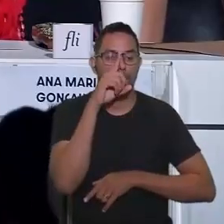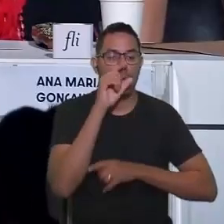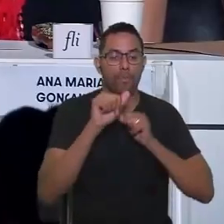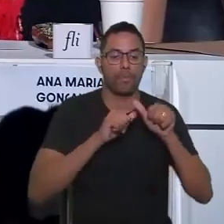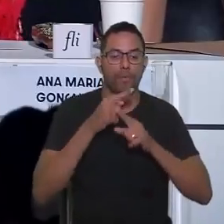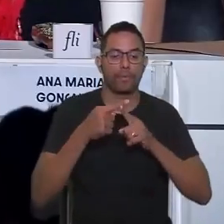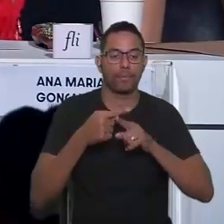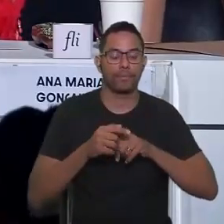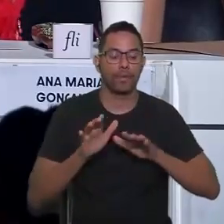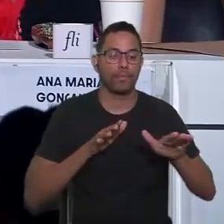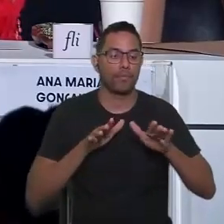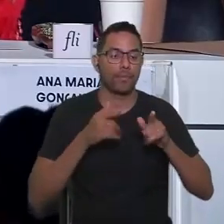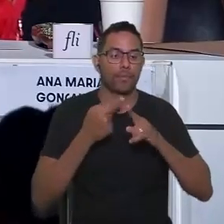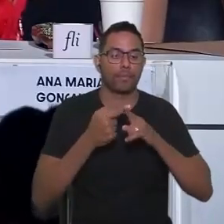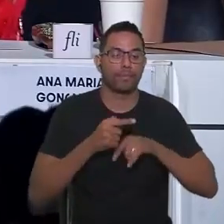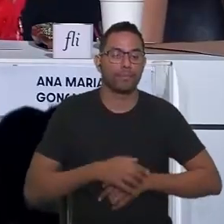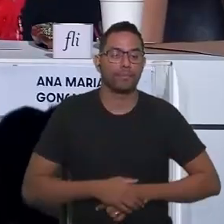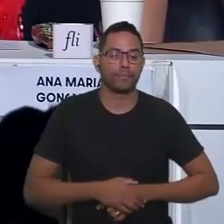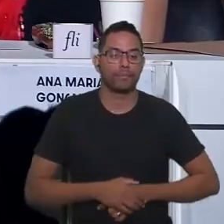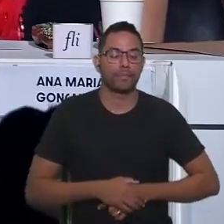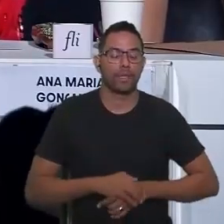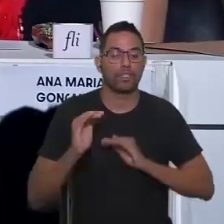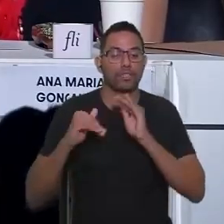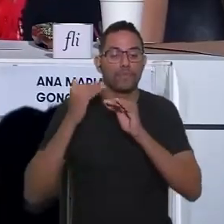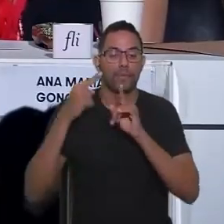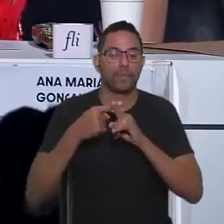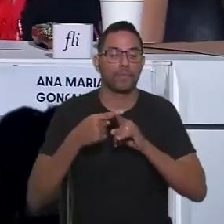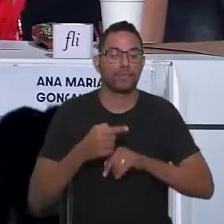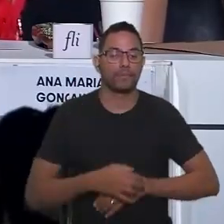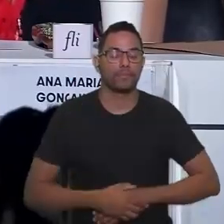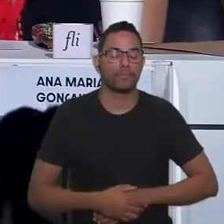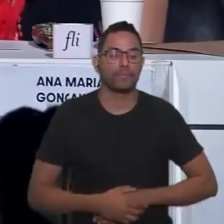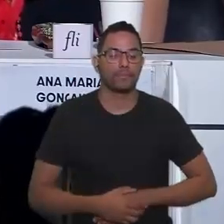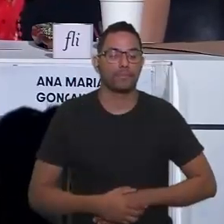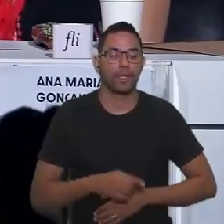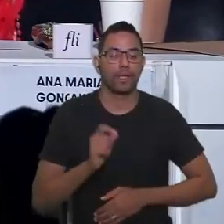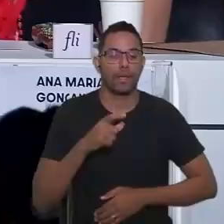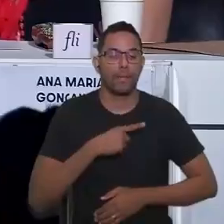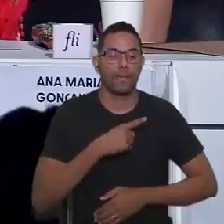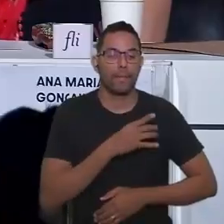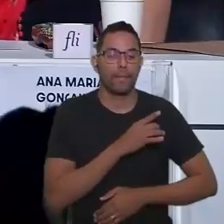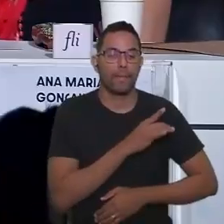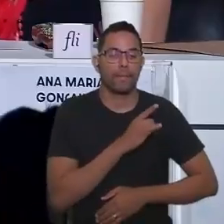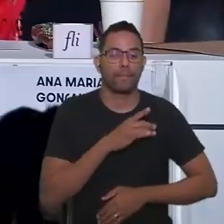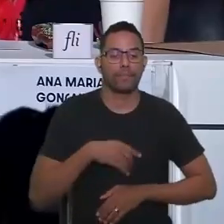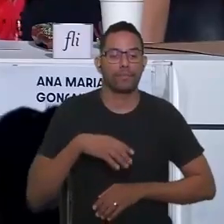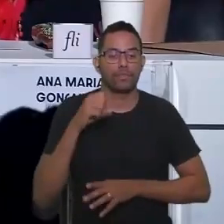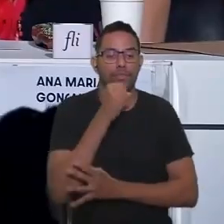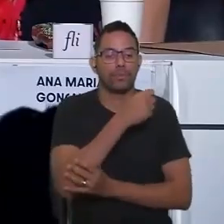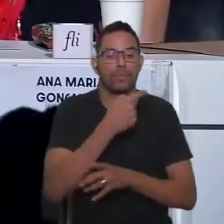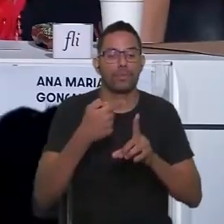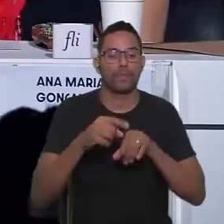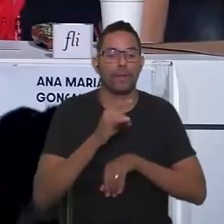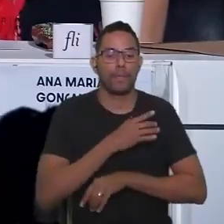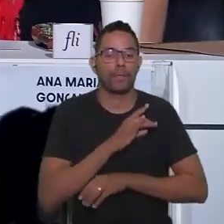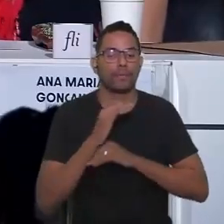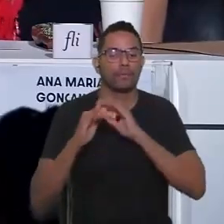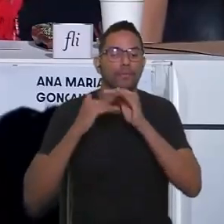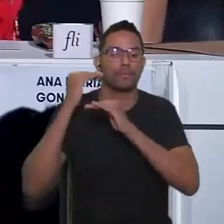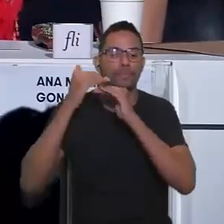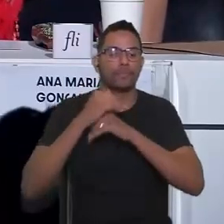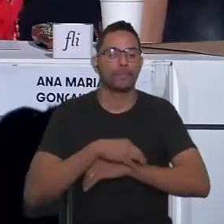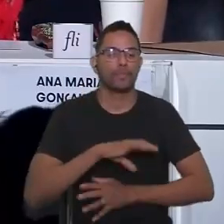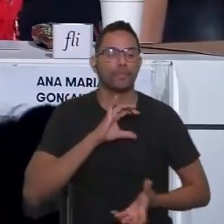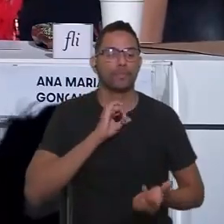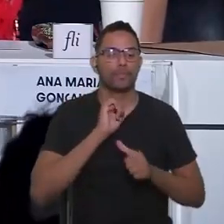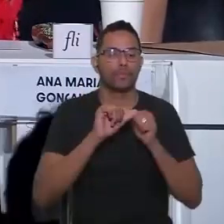quê? Movimentar para quê? Evoluir para quê? Quem tem medo de Exu é porque tem medo da evolução,